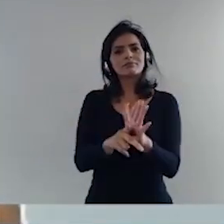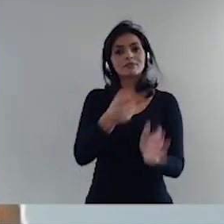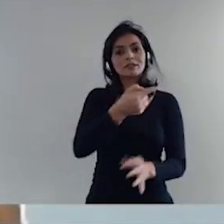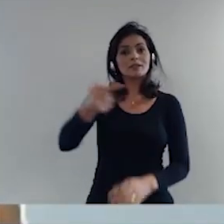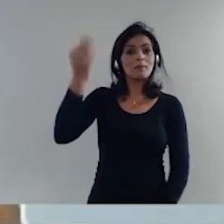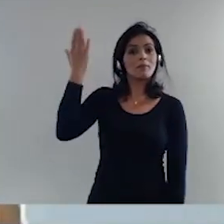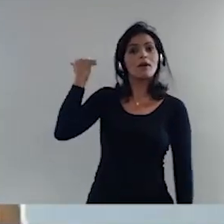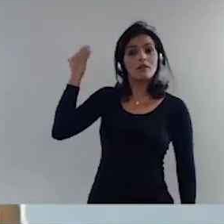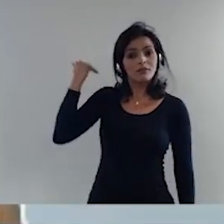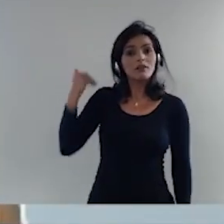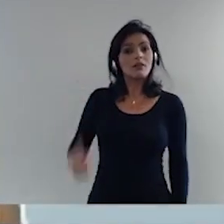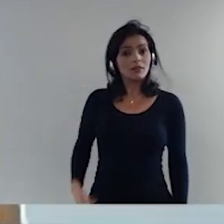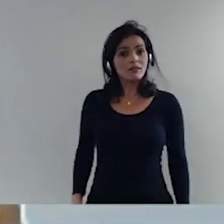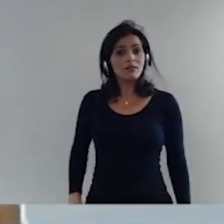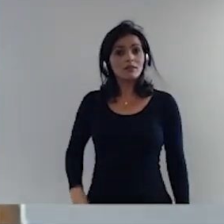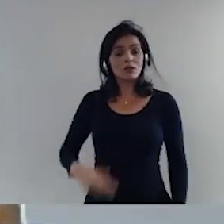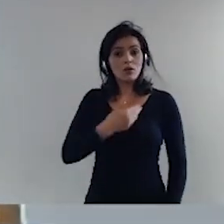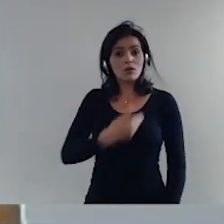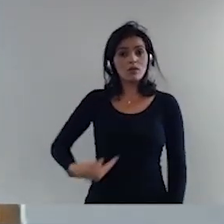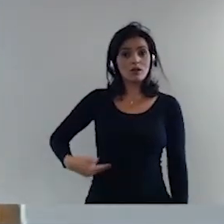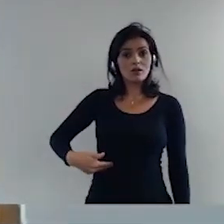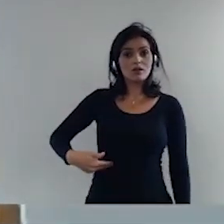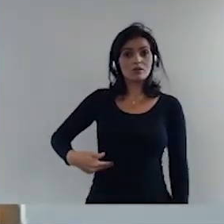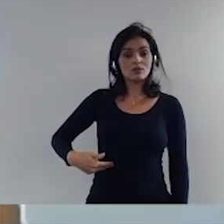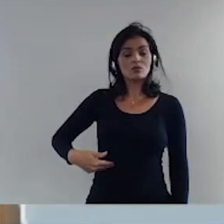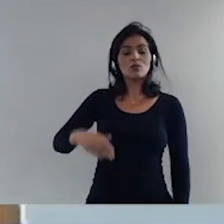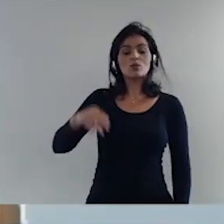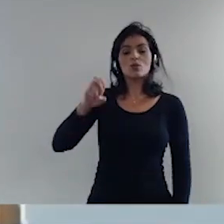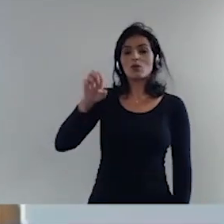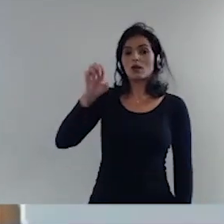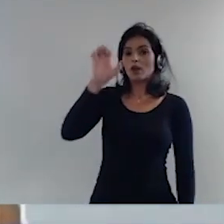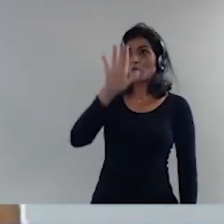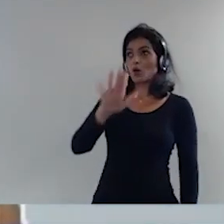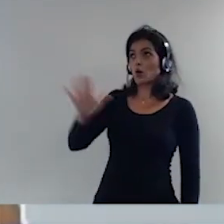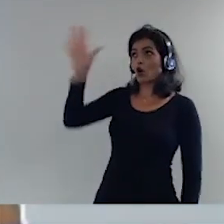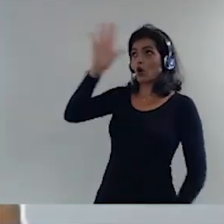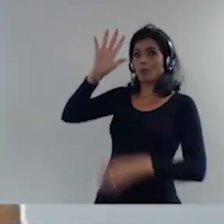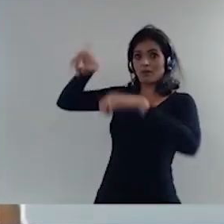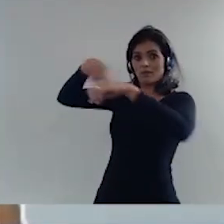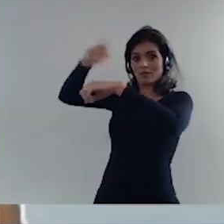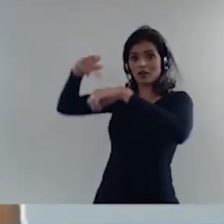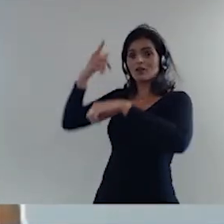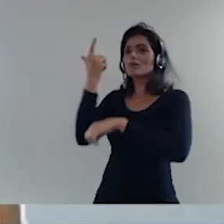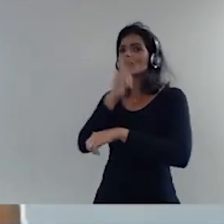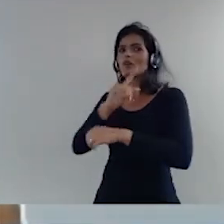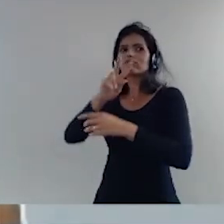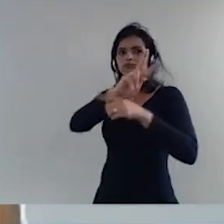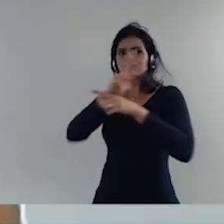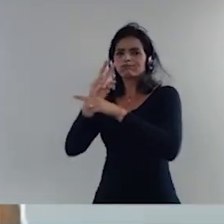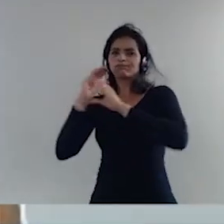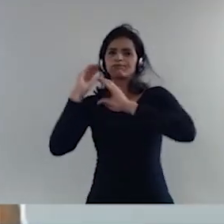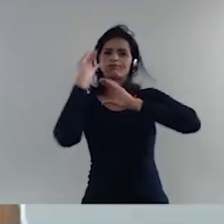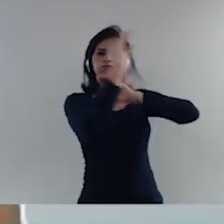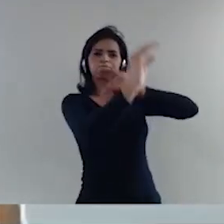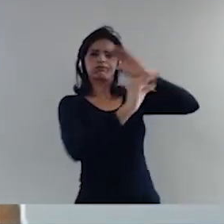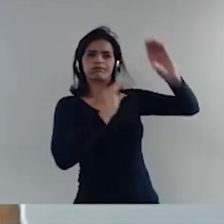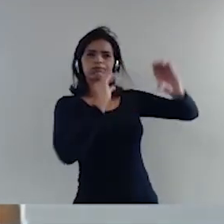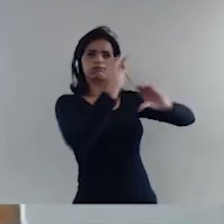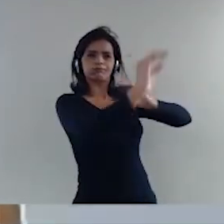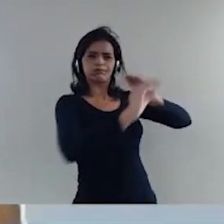semana passada pela União Europeia para irrigar todos os países